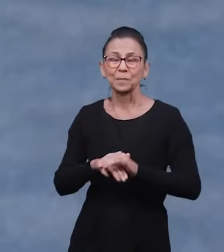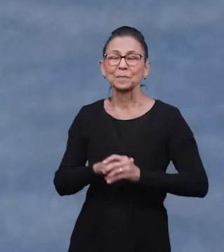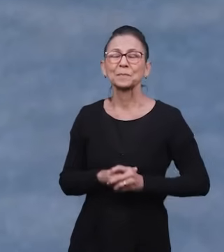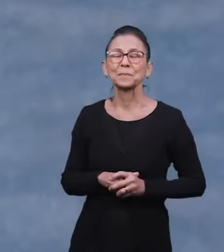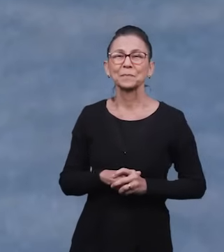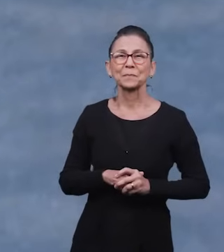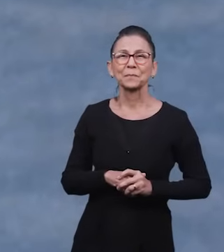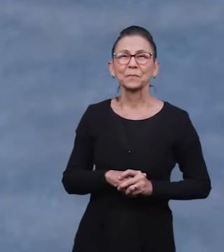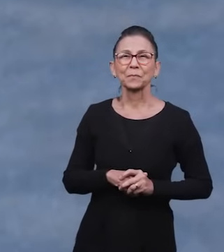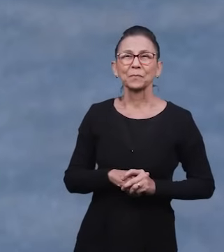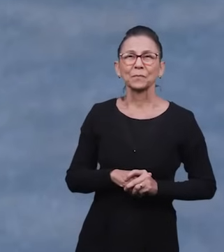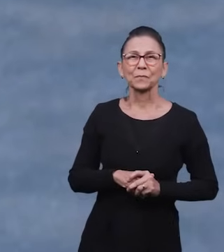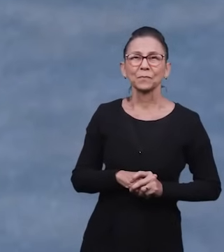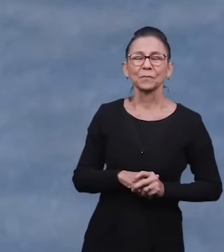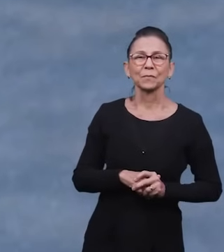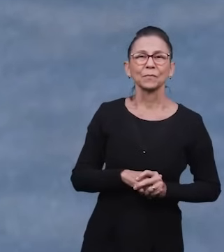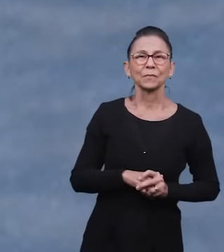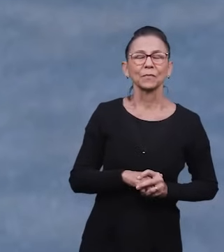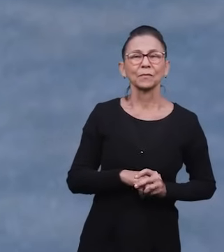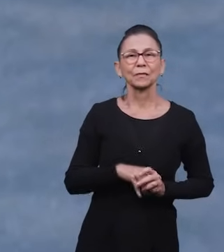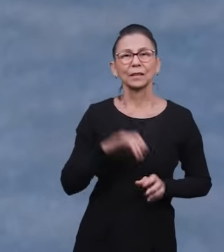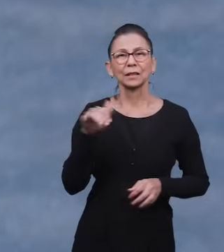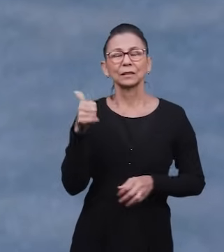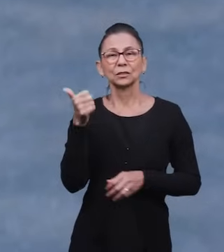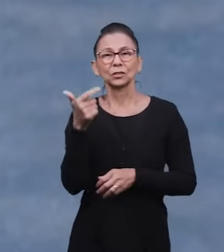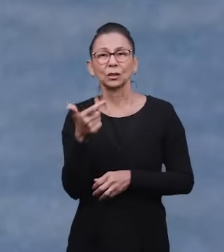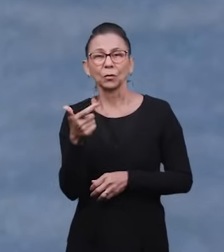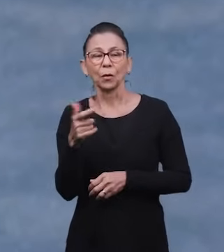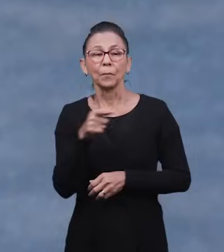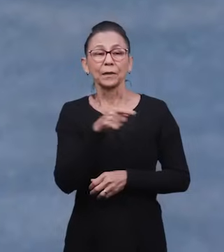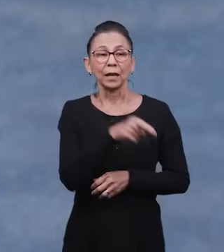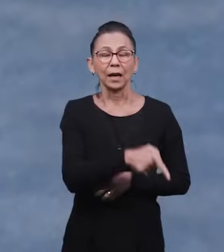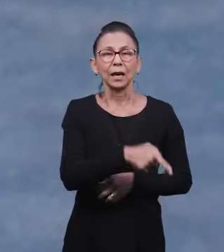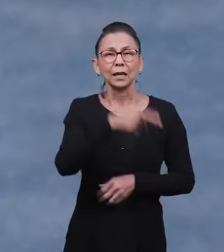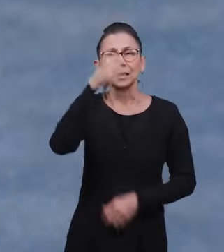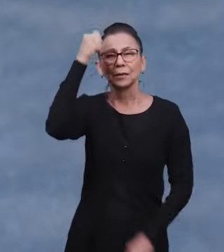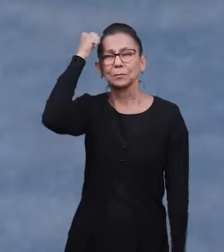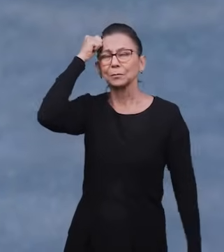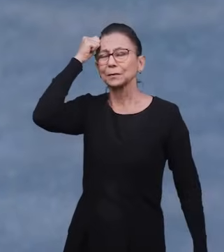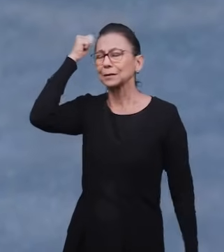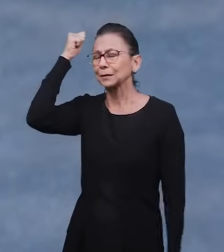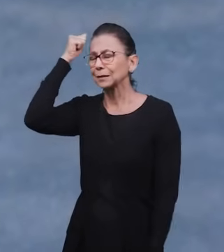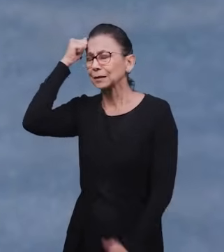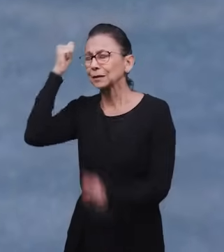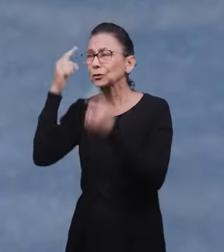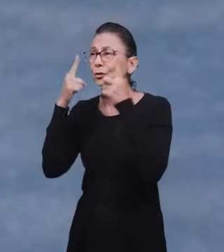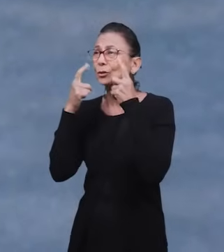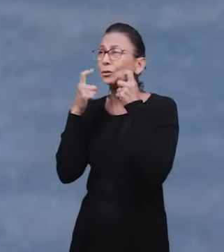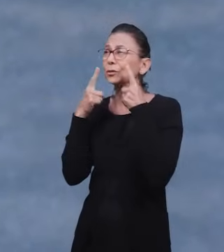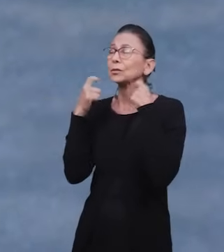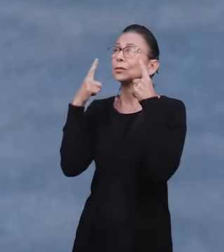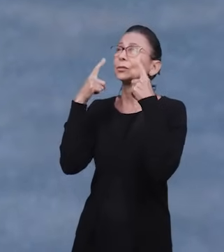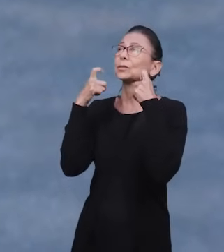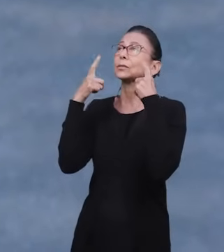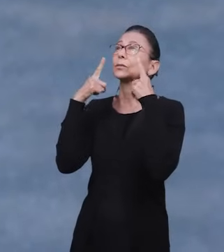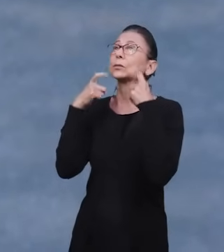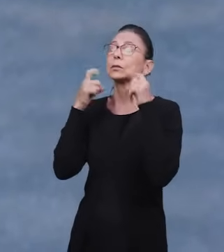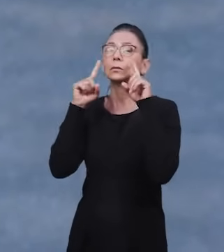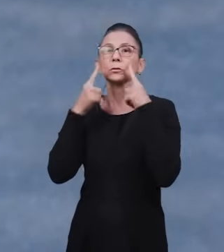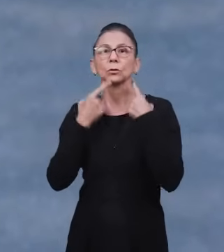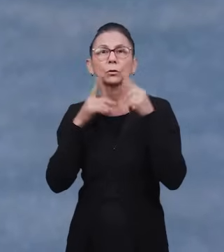que Esaú buscou lugar para arrependimento e não achou. Ele chorou, nem com choro,